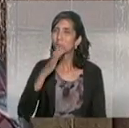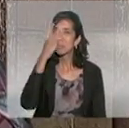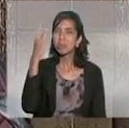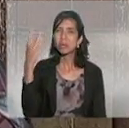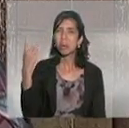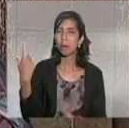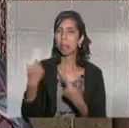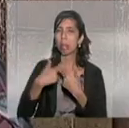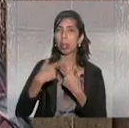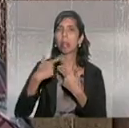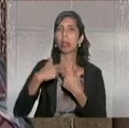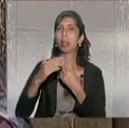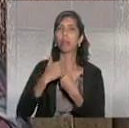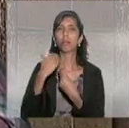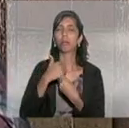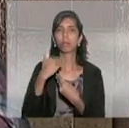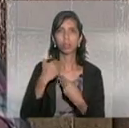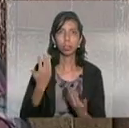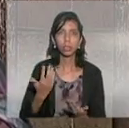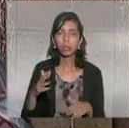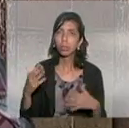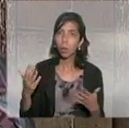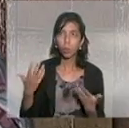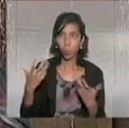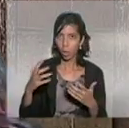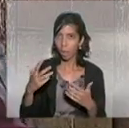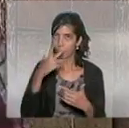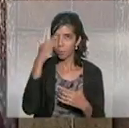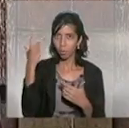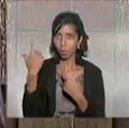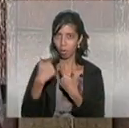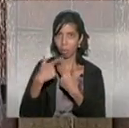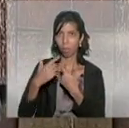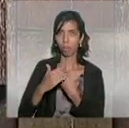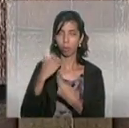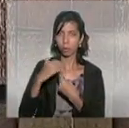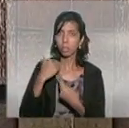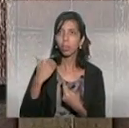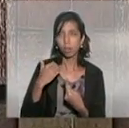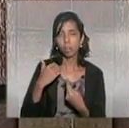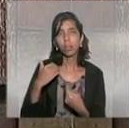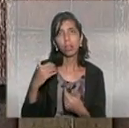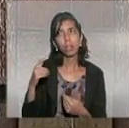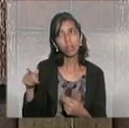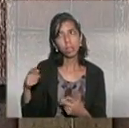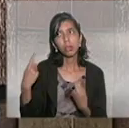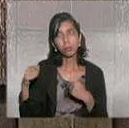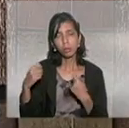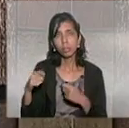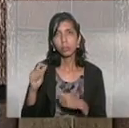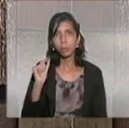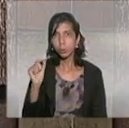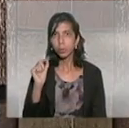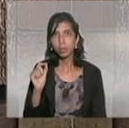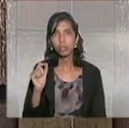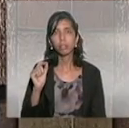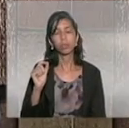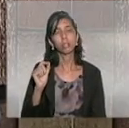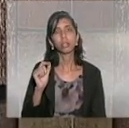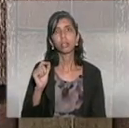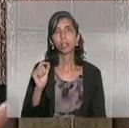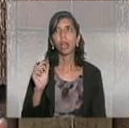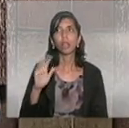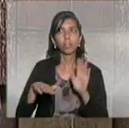ser chamado a atenção. Eu não gosto que me chame a atenção. Então, para eu não ser chamado a atenção, sim, claro que o cara tem que me chamar a